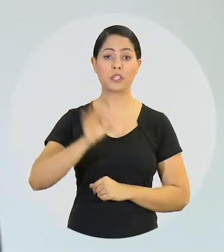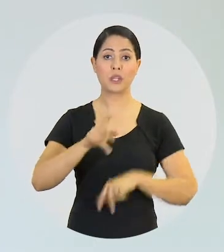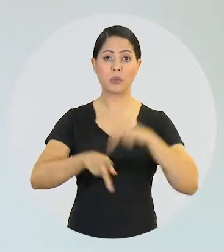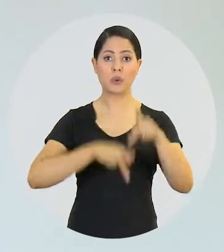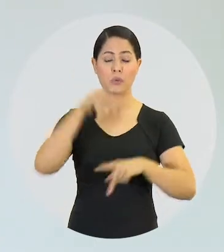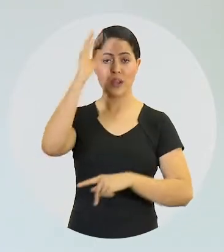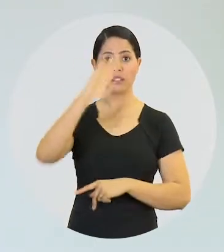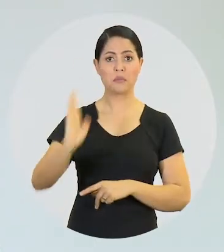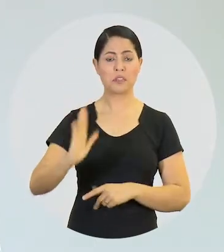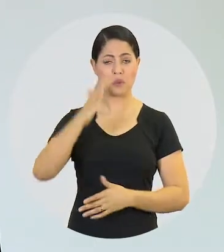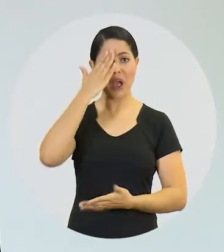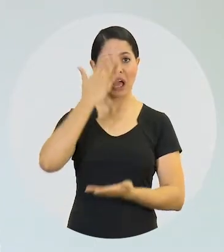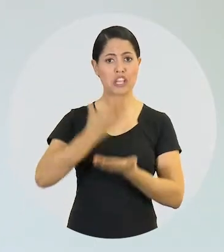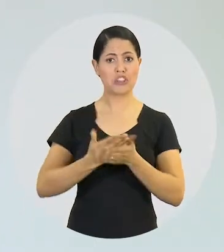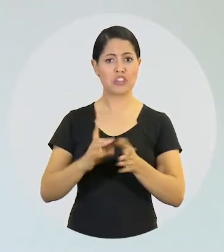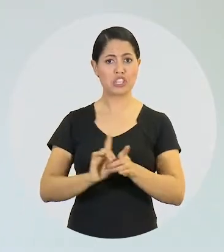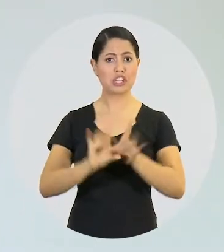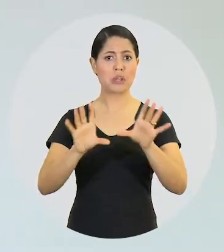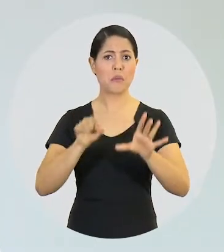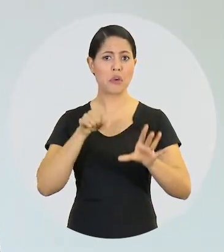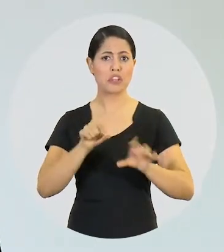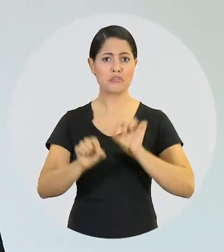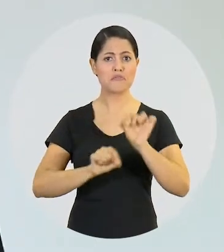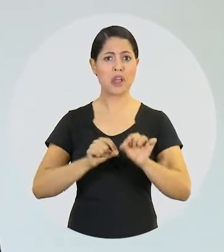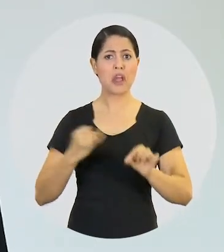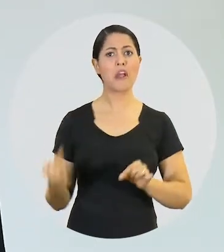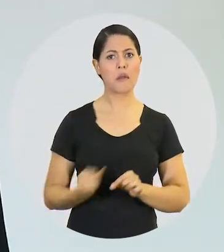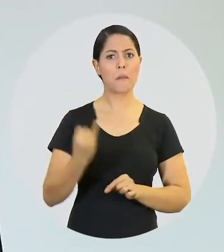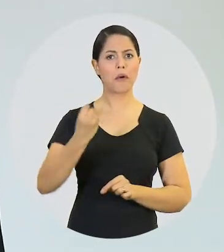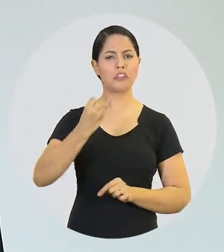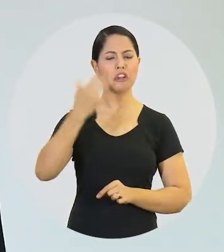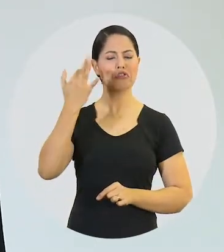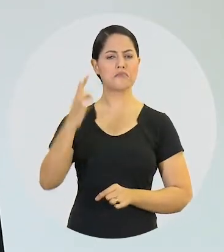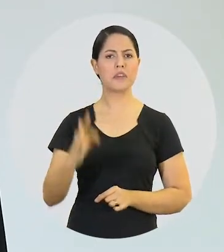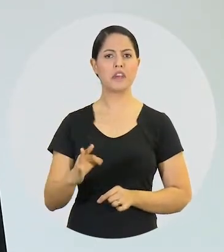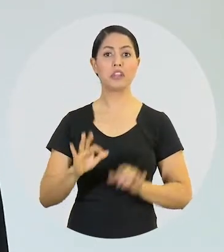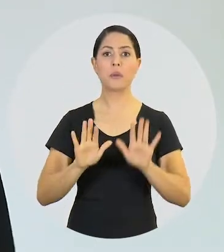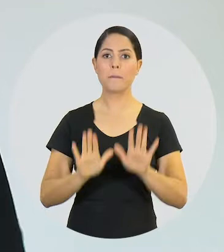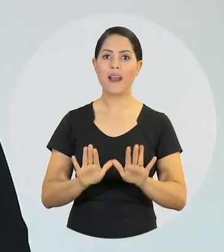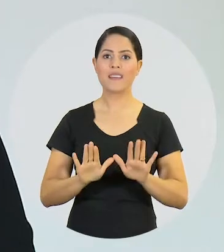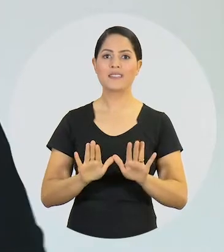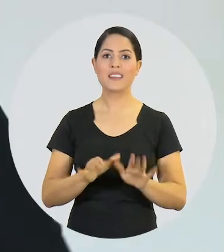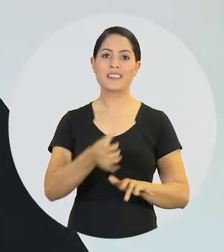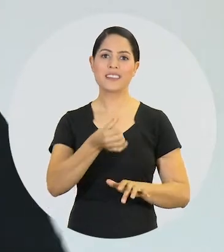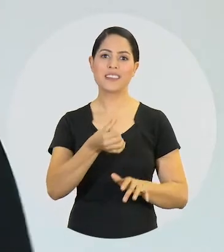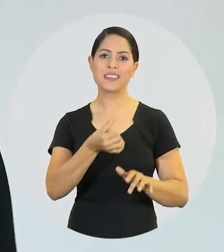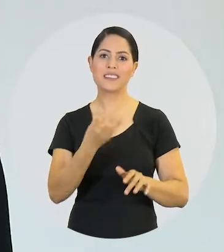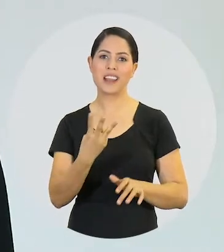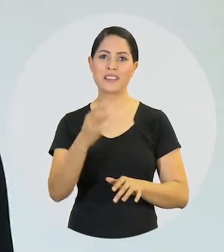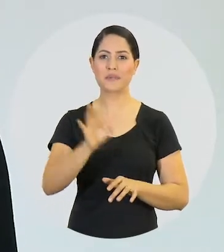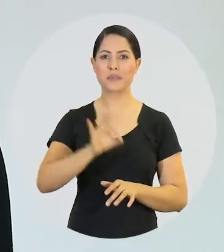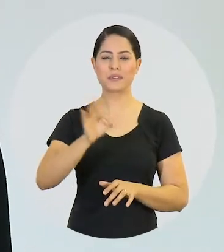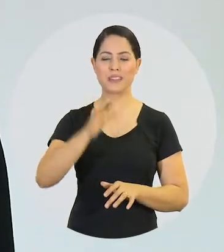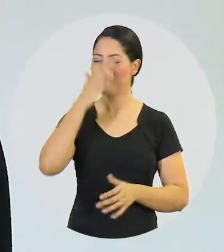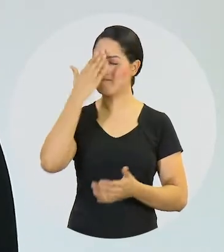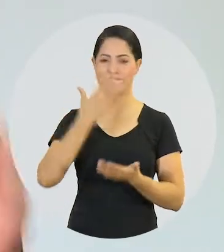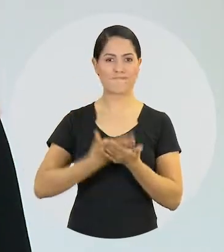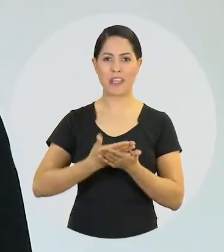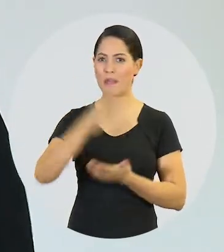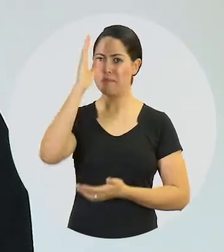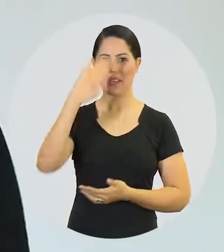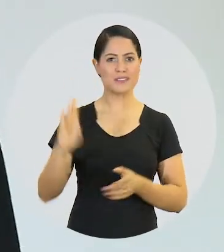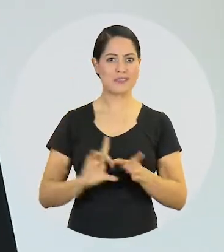dos brasileiros acreditarem que a democracia seja o regime político ideal, quase 60% não acreditam que o Brasil